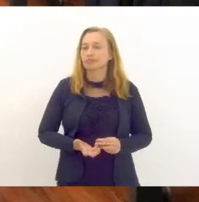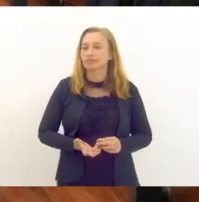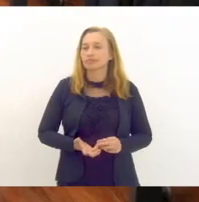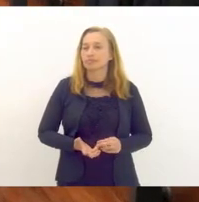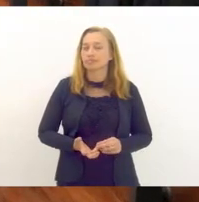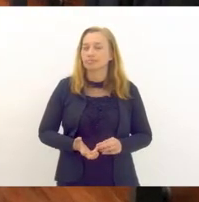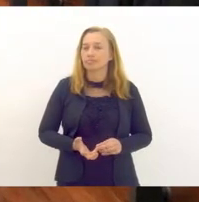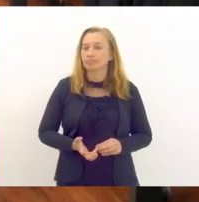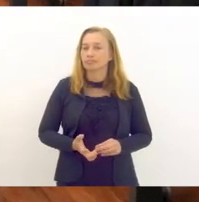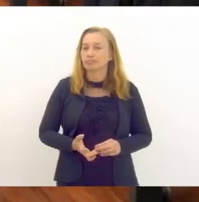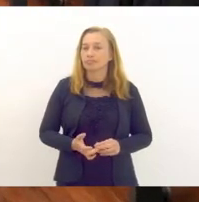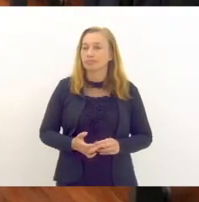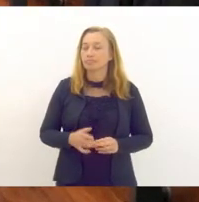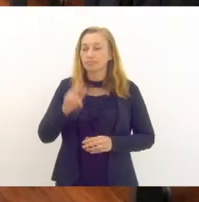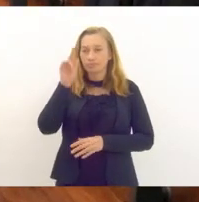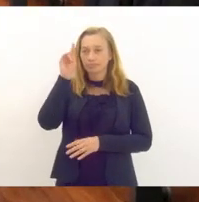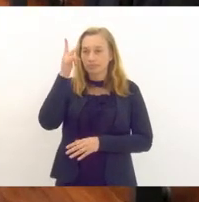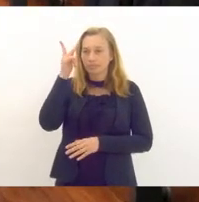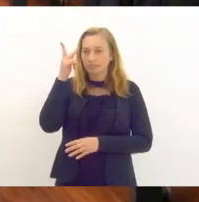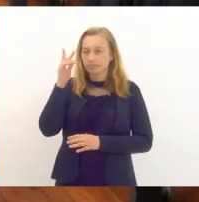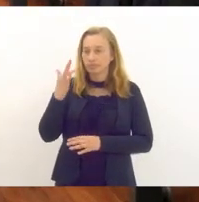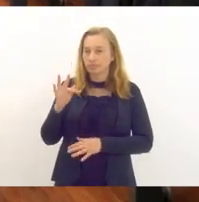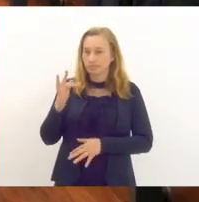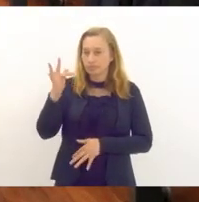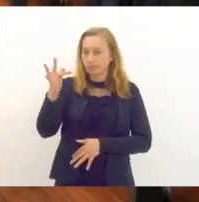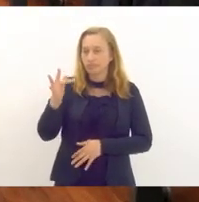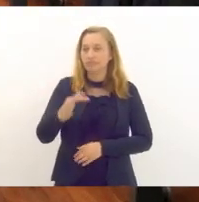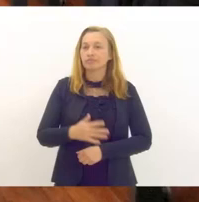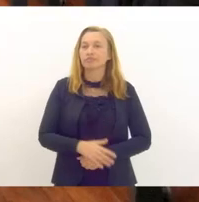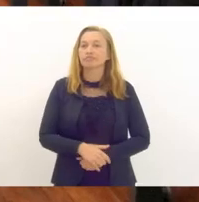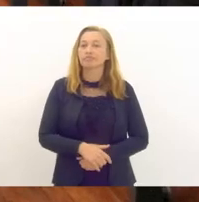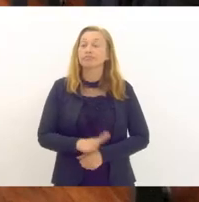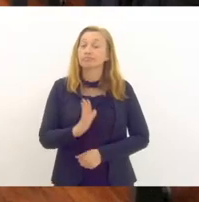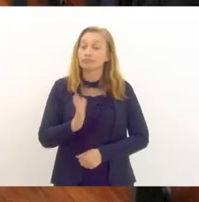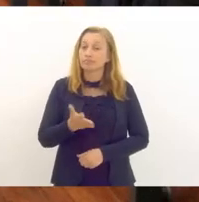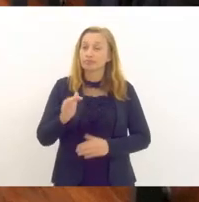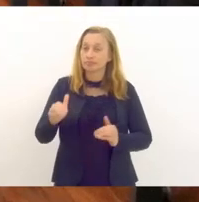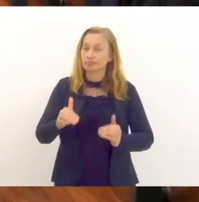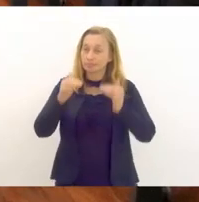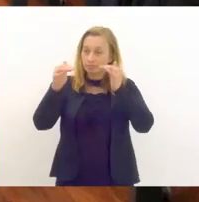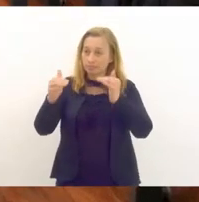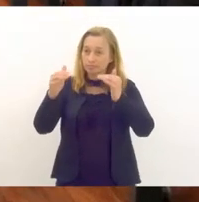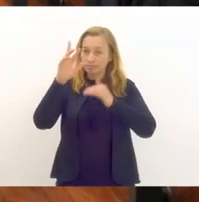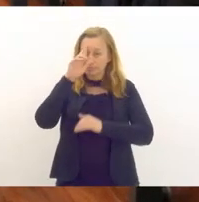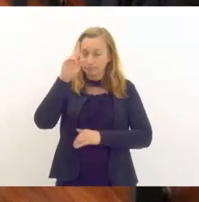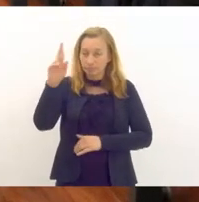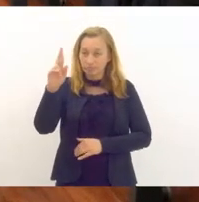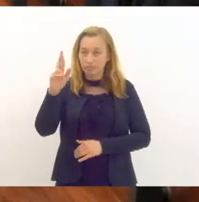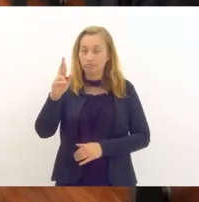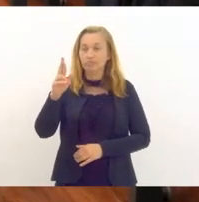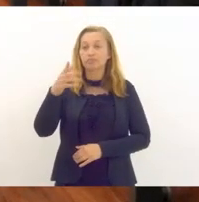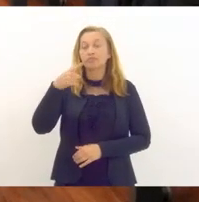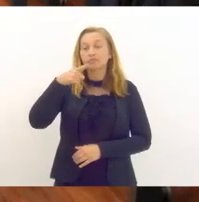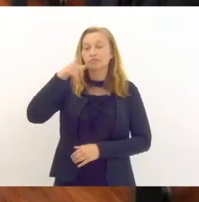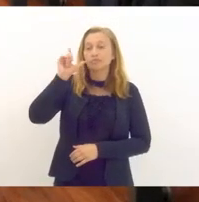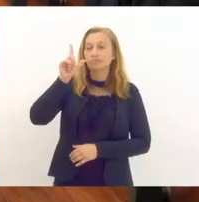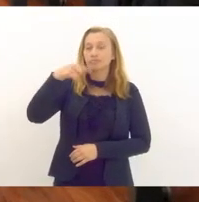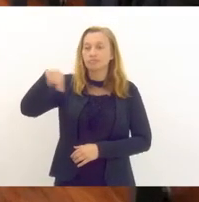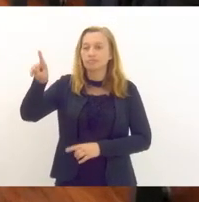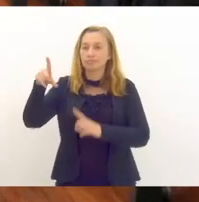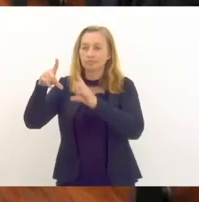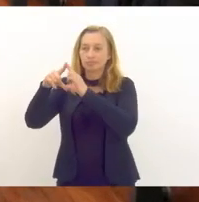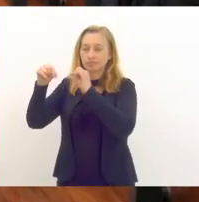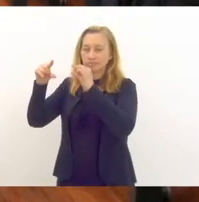um breve histórico já que vou ser excelência ontem estava em Brasília